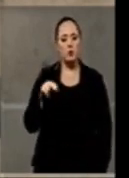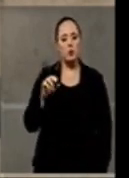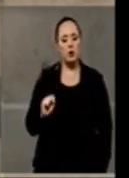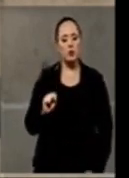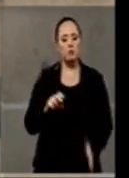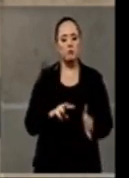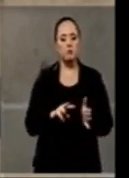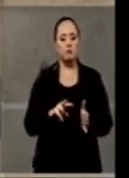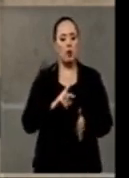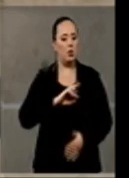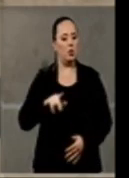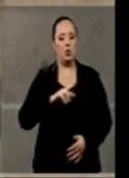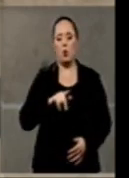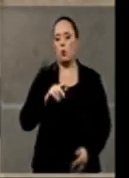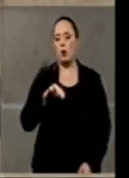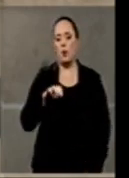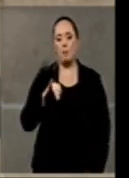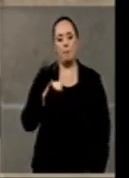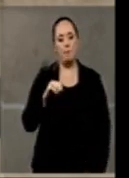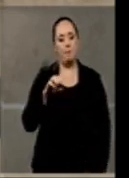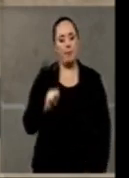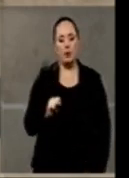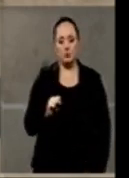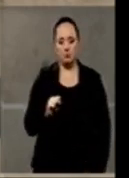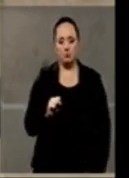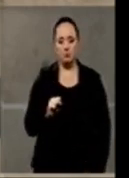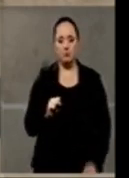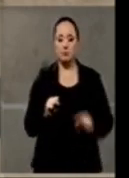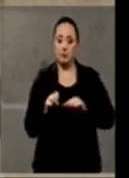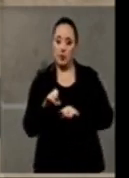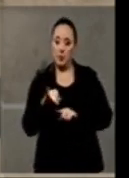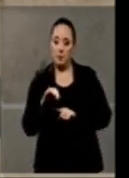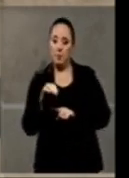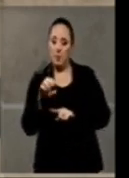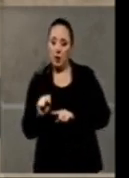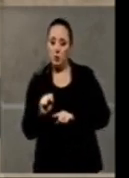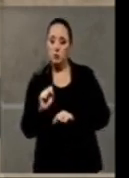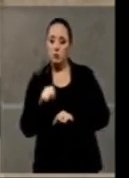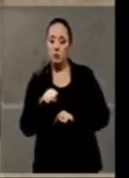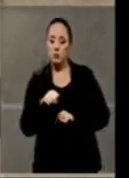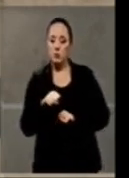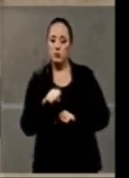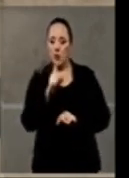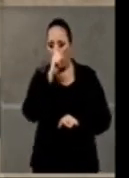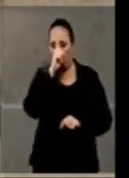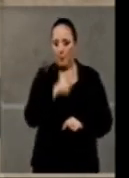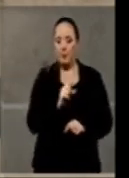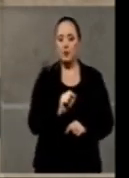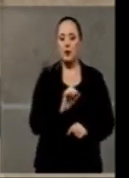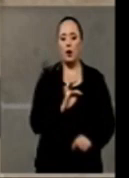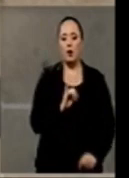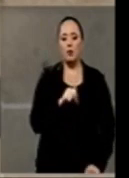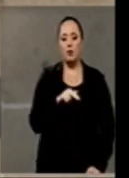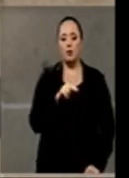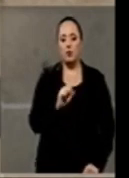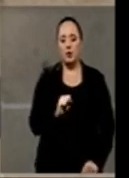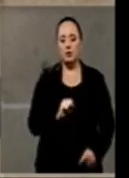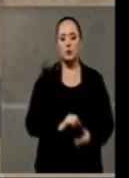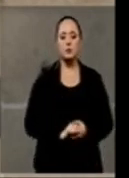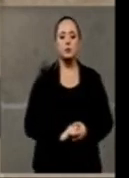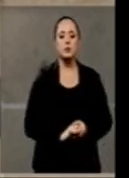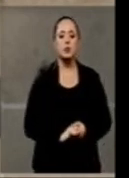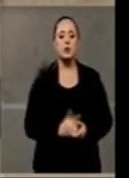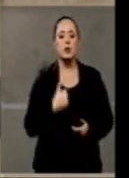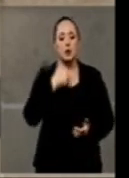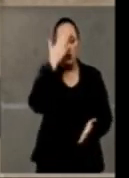não justificam os meios este sim é que determinam os fins crânio no